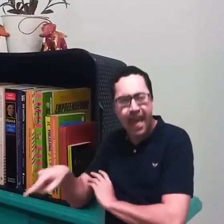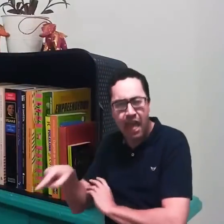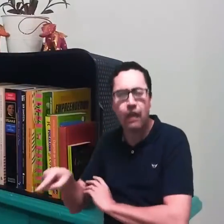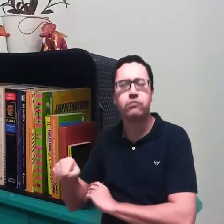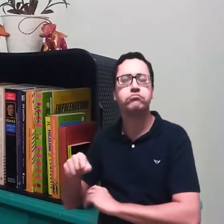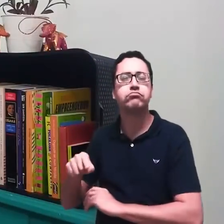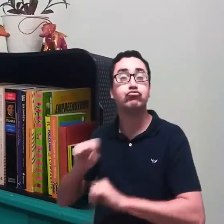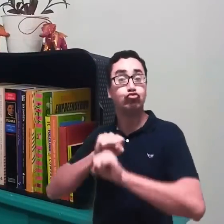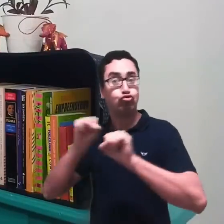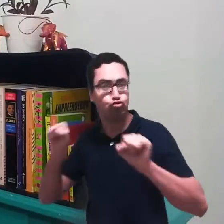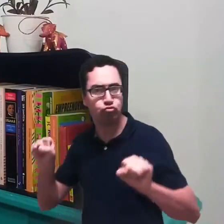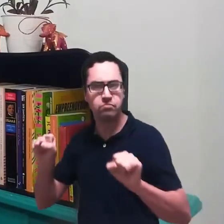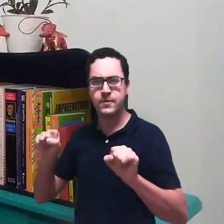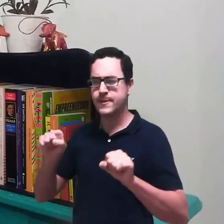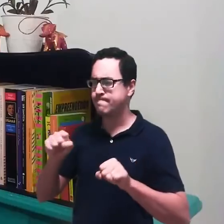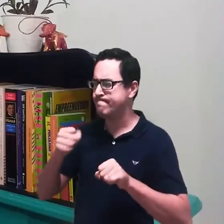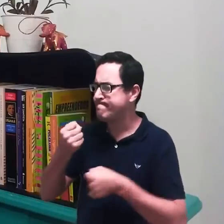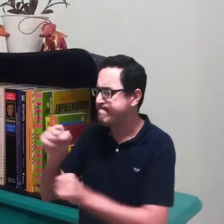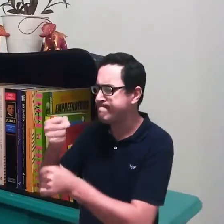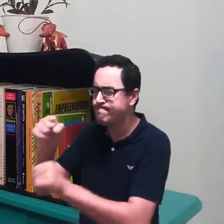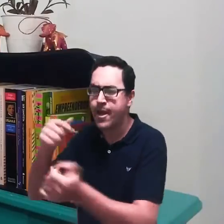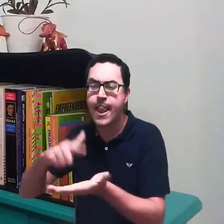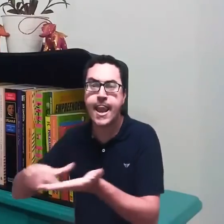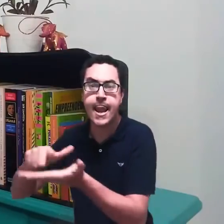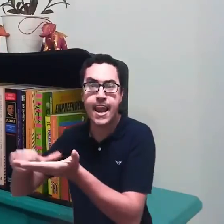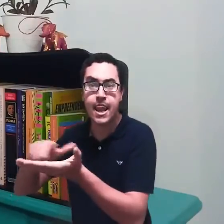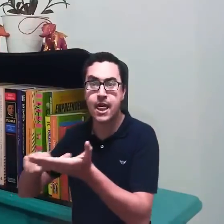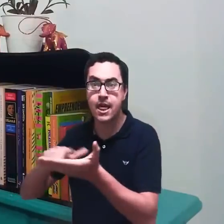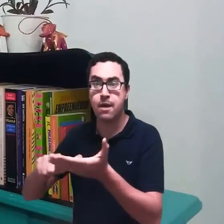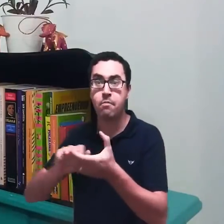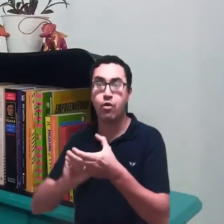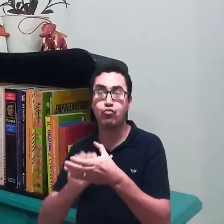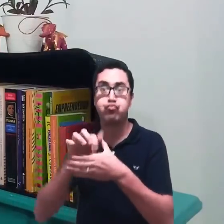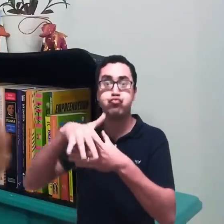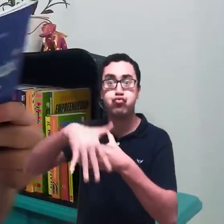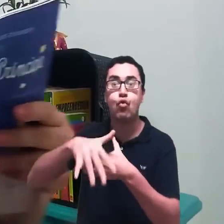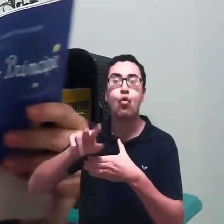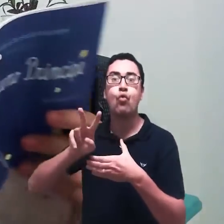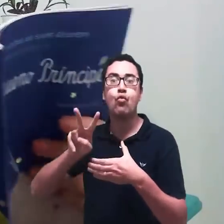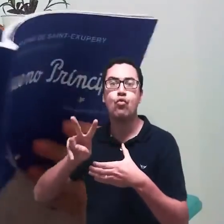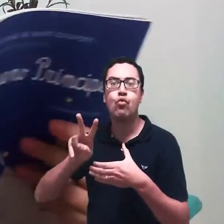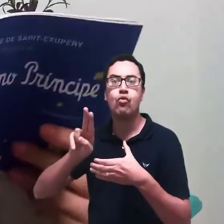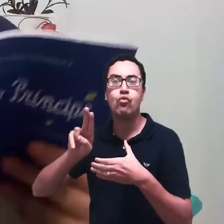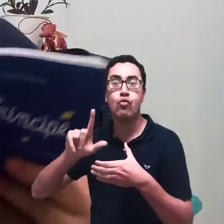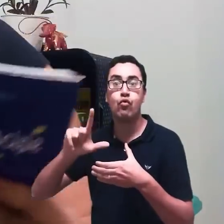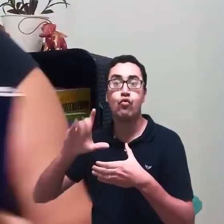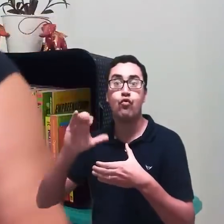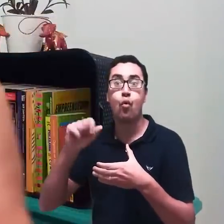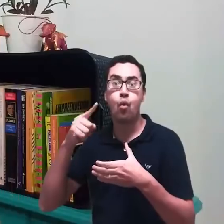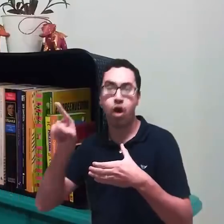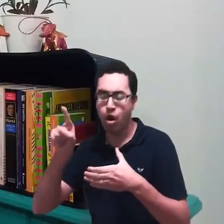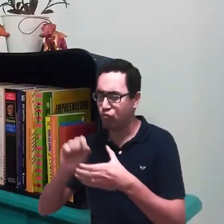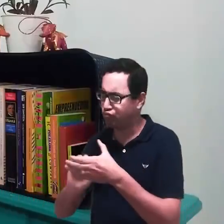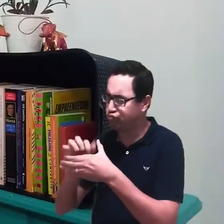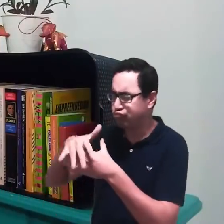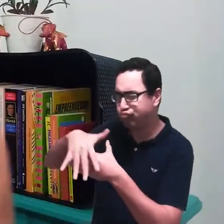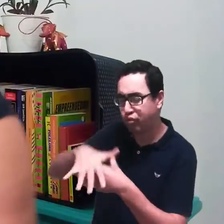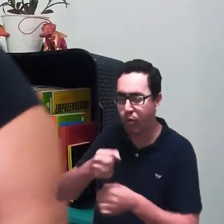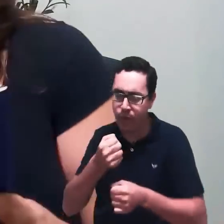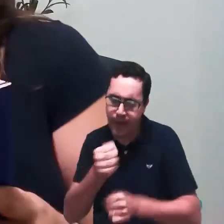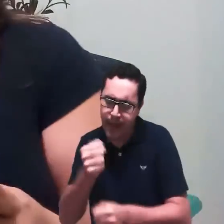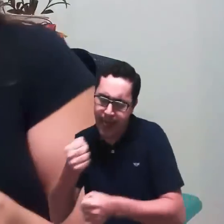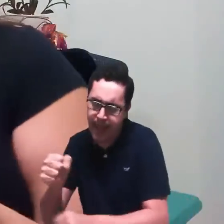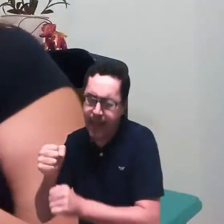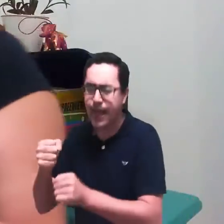em atividade. Ele possuía dois vulcões em atividade, e isso lhe facilitava esquentar o café da